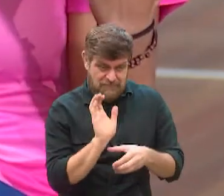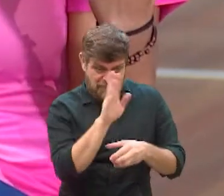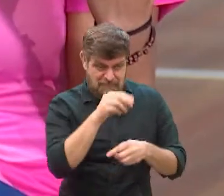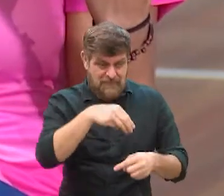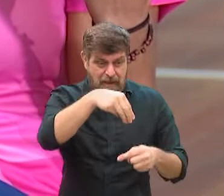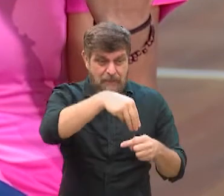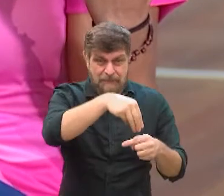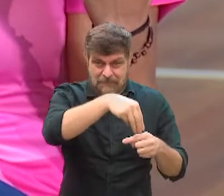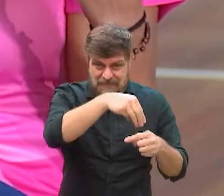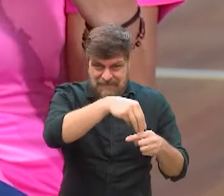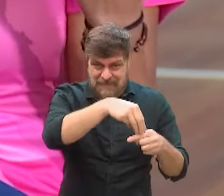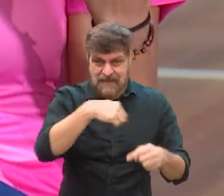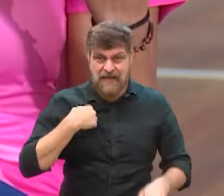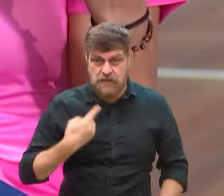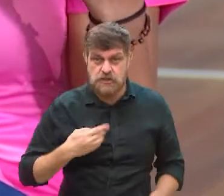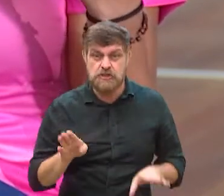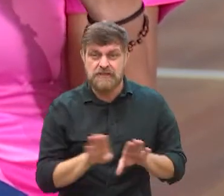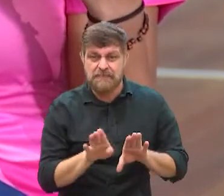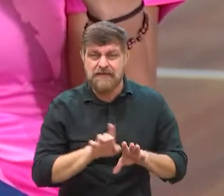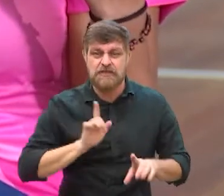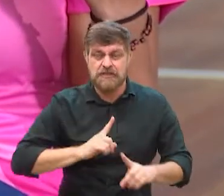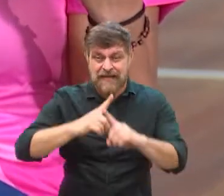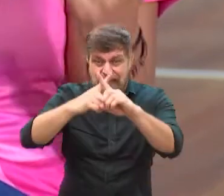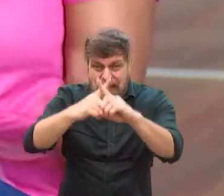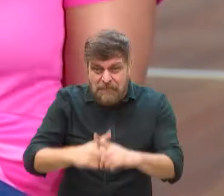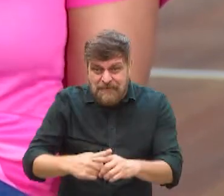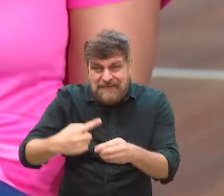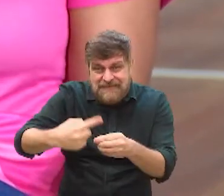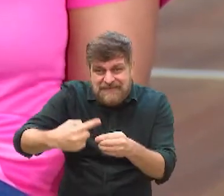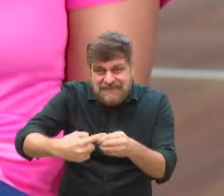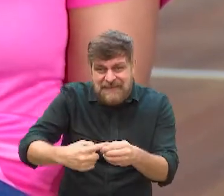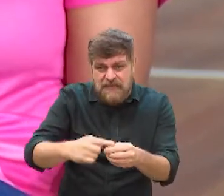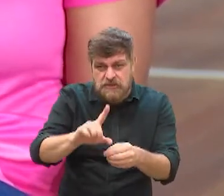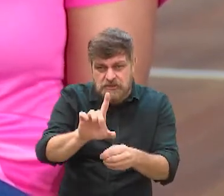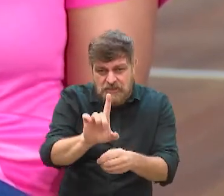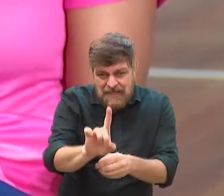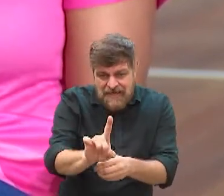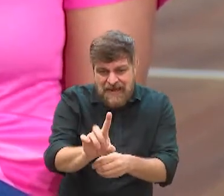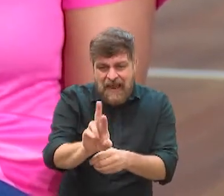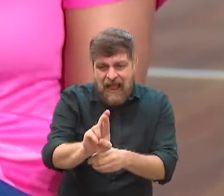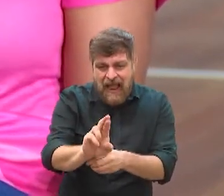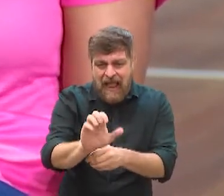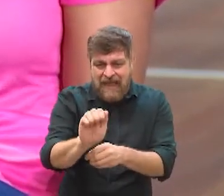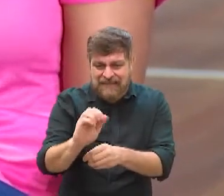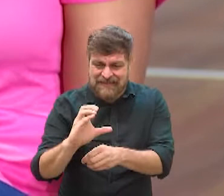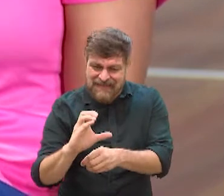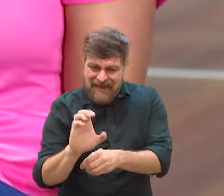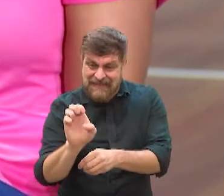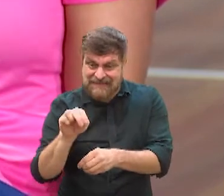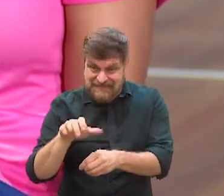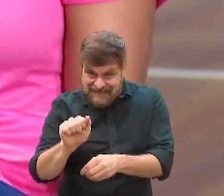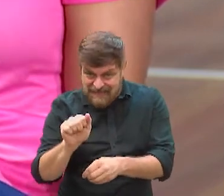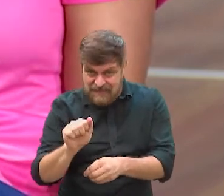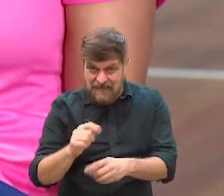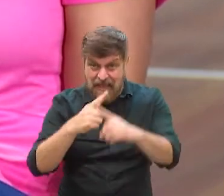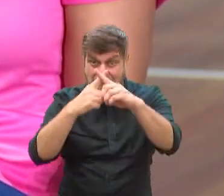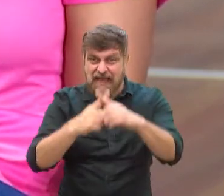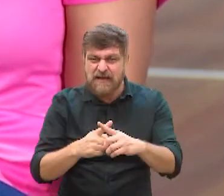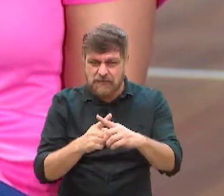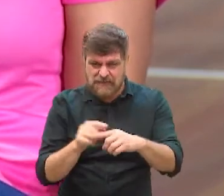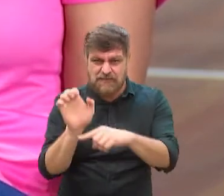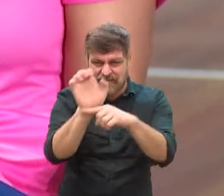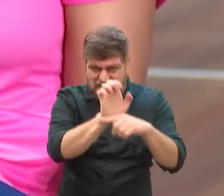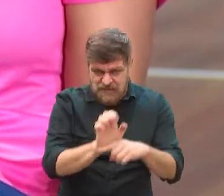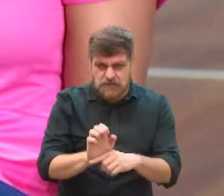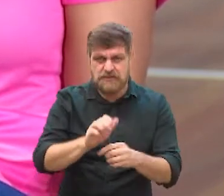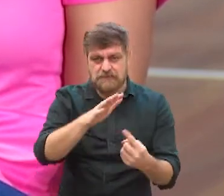por Dracena, também uns campeonatos que tinha lá, né, regionais, esses campeonatos mais... E aí a técnica,